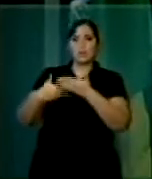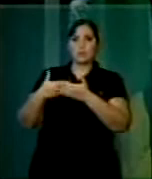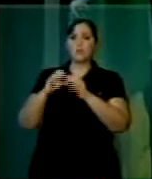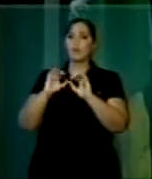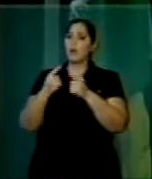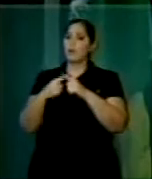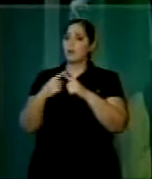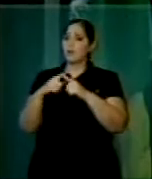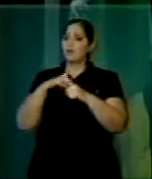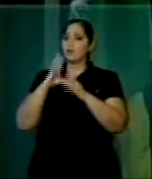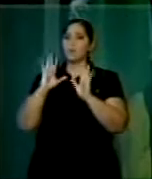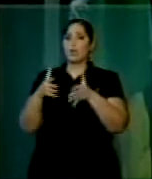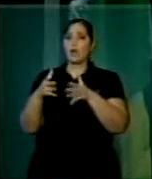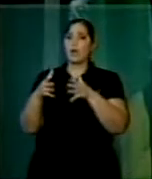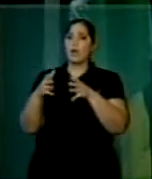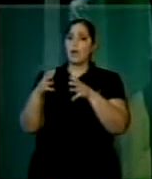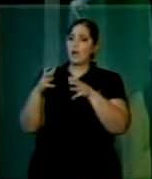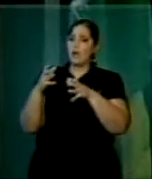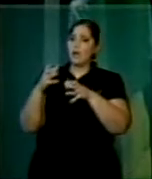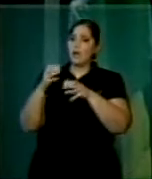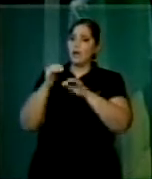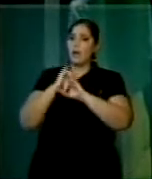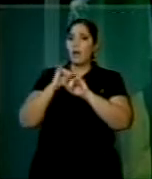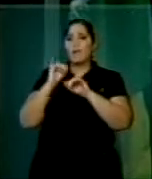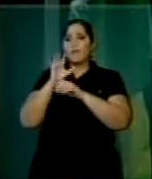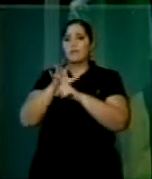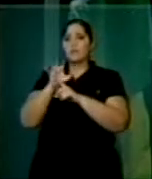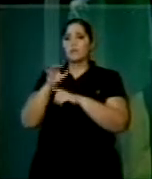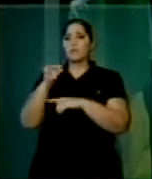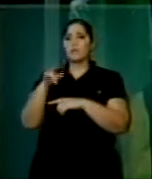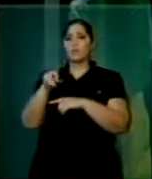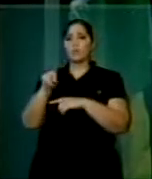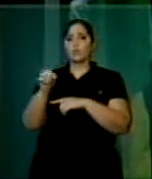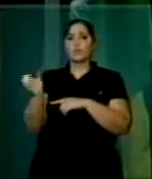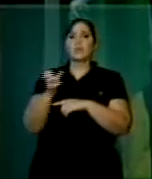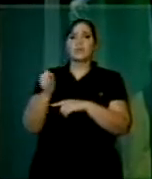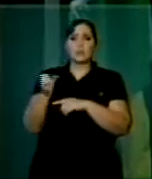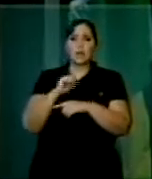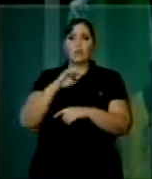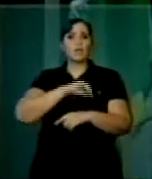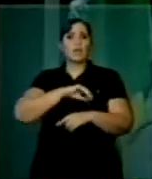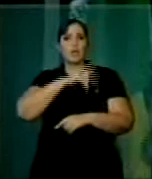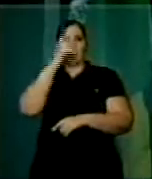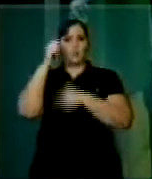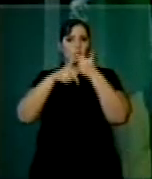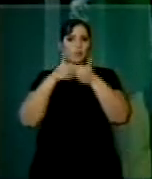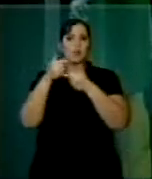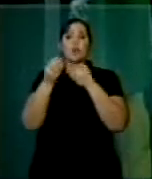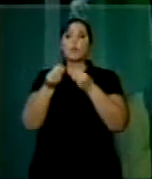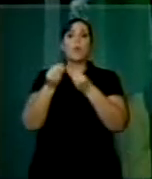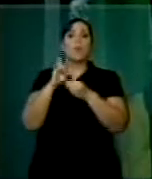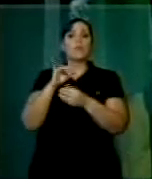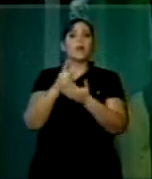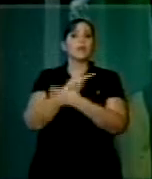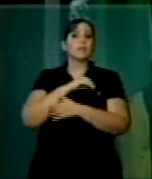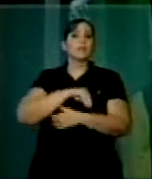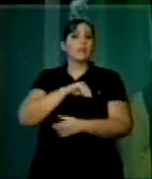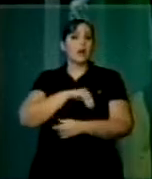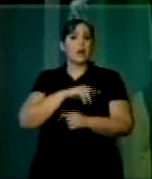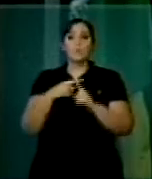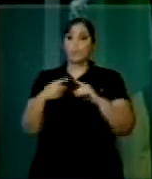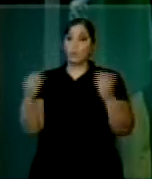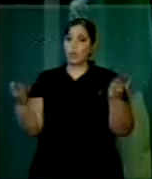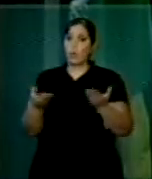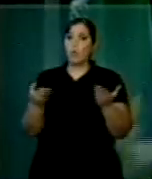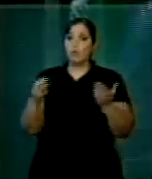tem repercussão sobre fundos de pensão, sobre os salários dos servidores, como é que vai ficar os salários dos servidores, até porque hoje